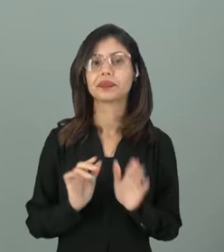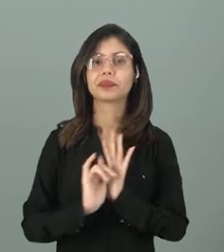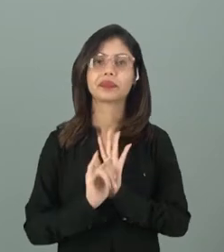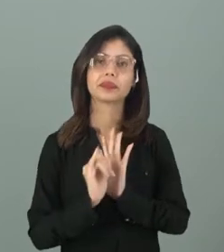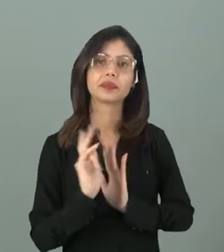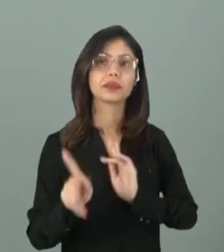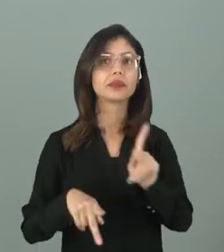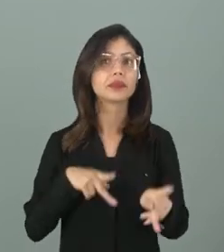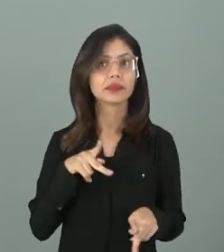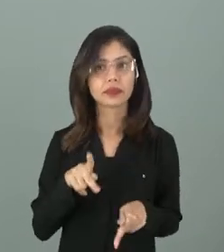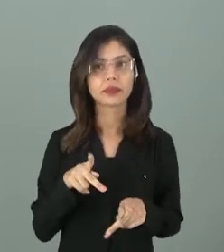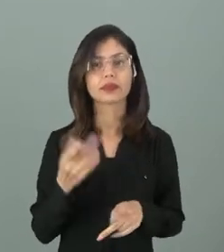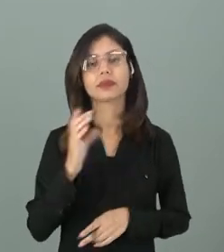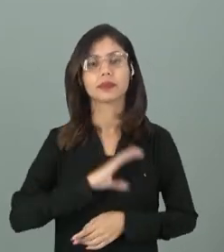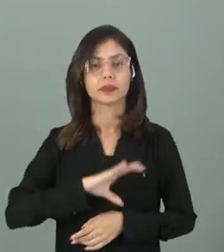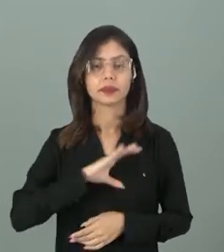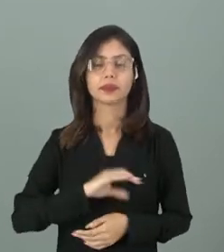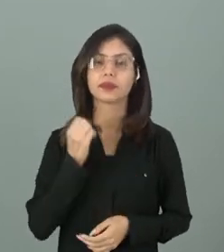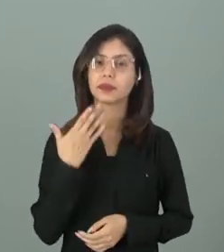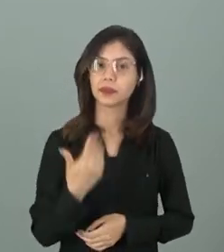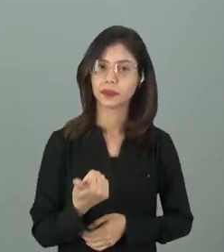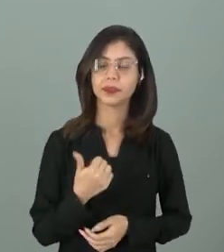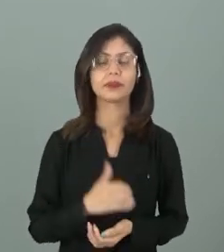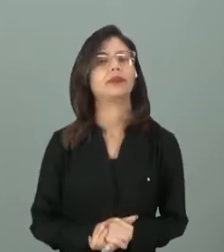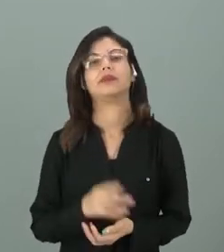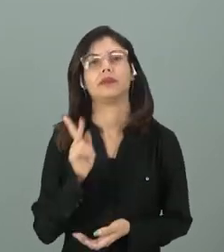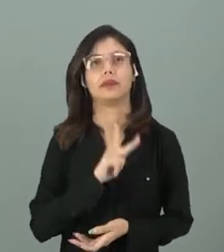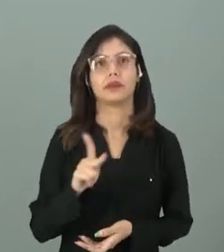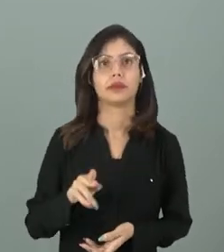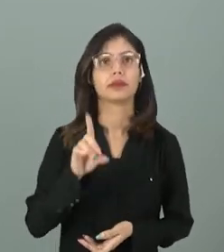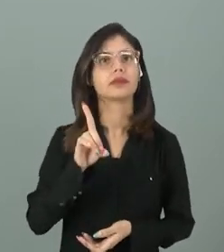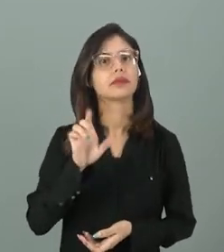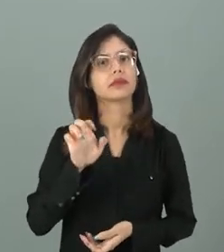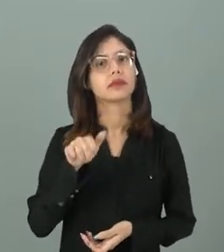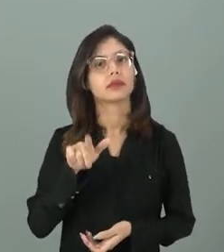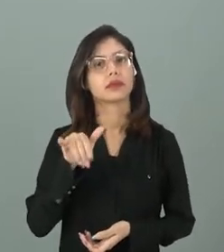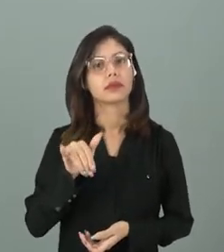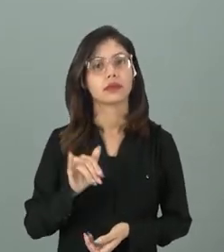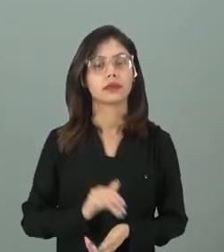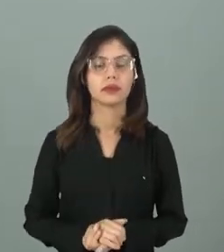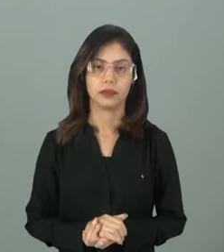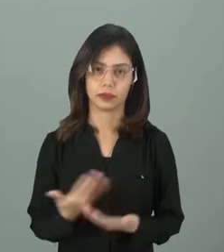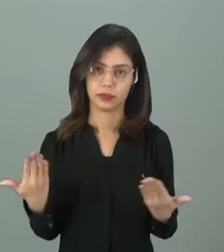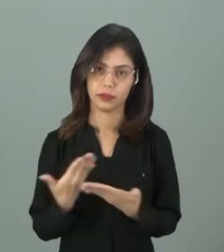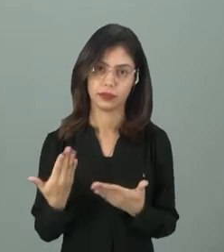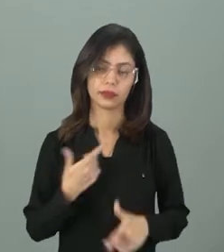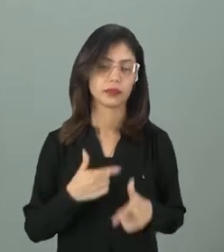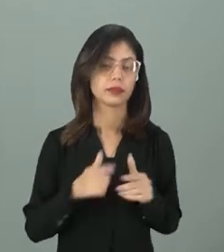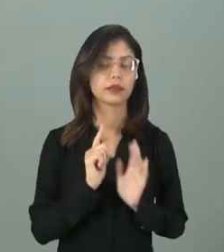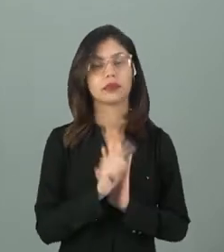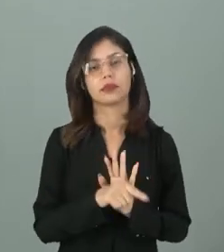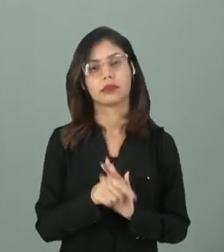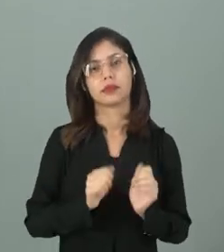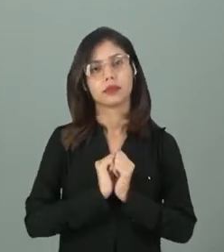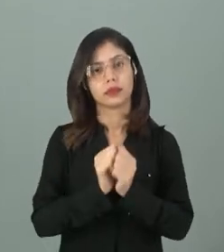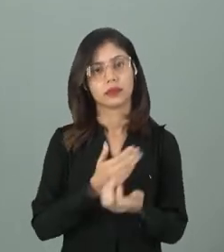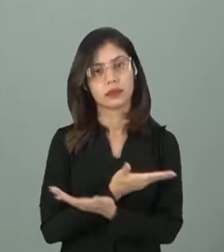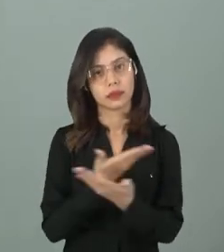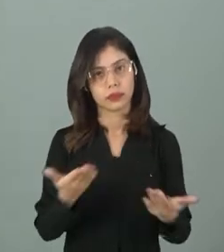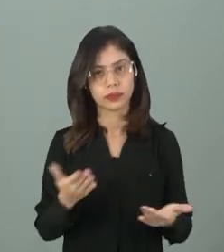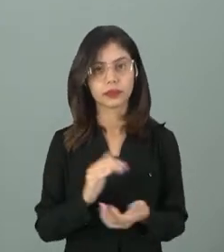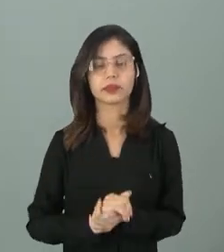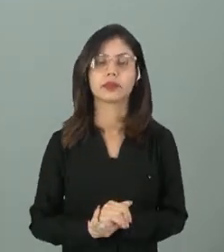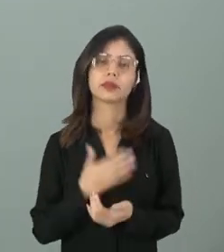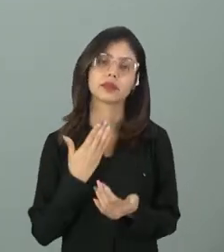conto Popular língua portuguesa tá bom sou a professora délhi e hoje eu vou ter o prazer de trabalhar esse gênero textual com vocês